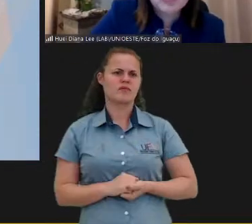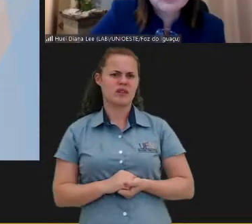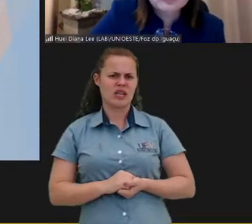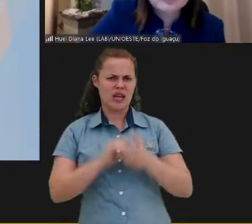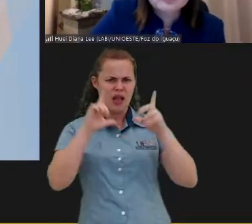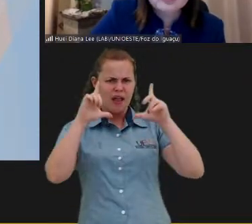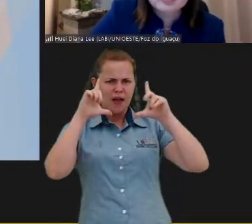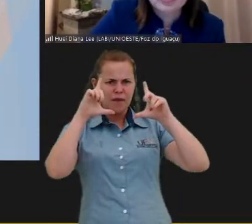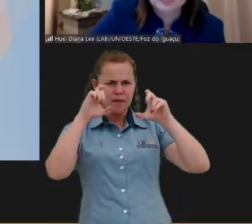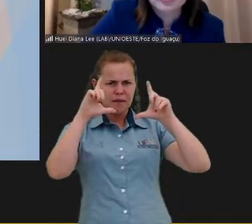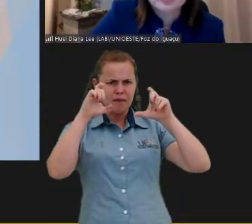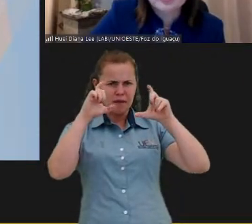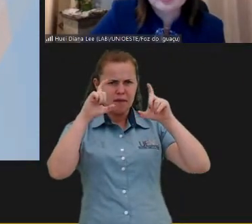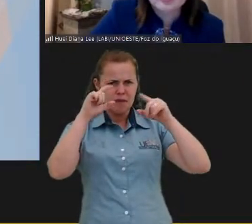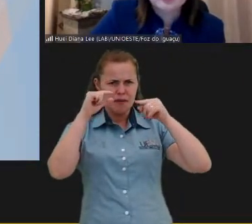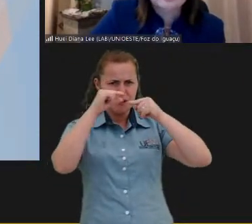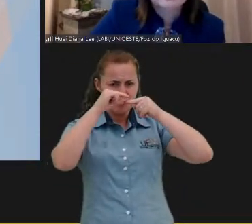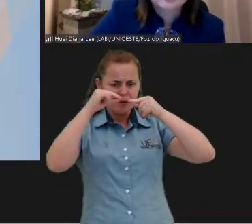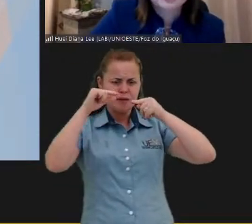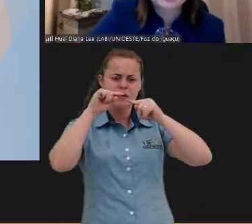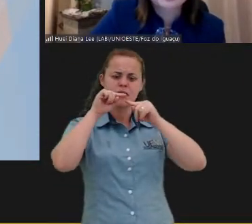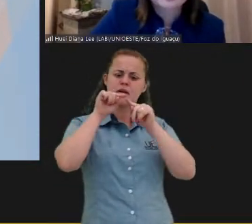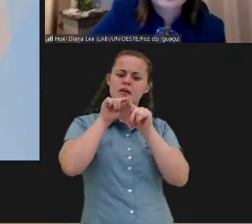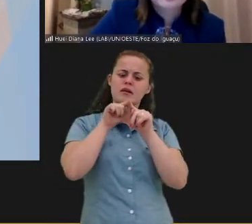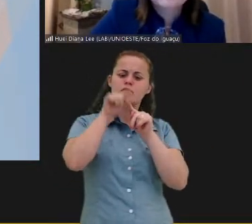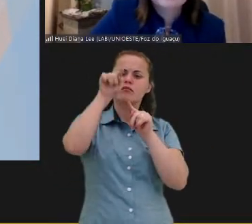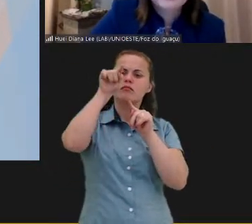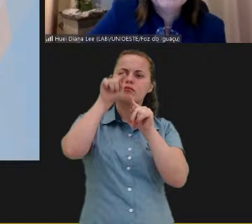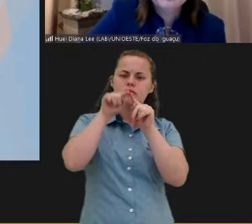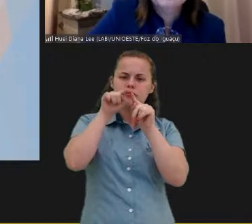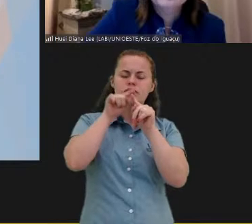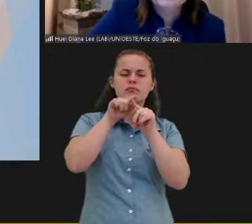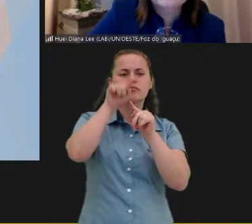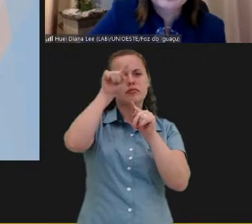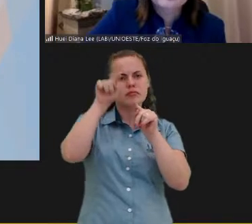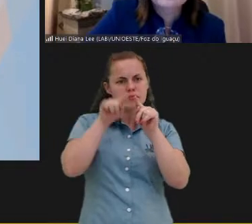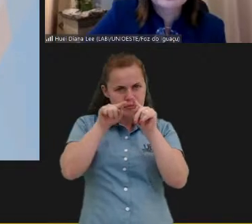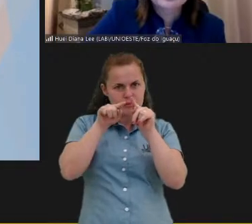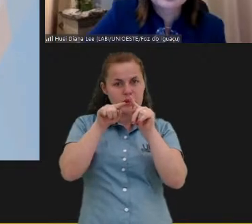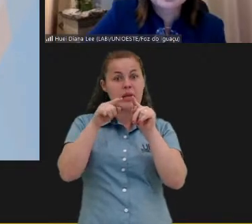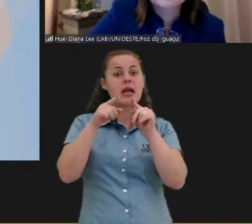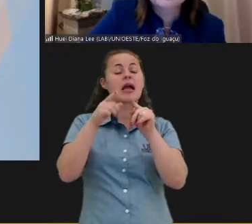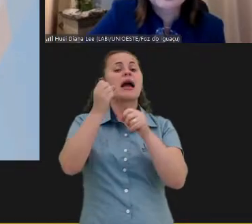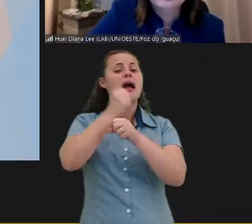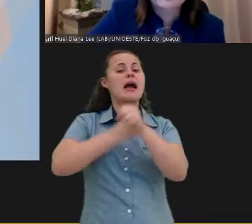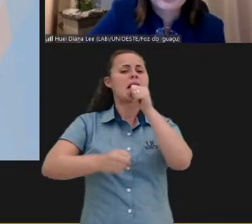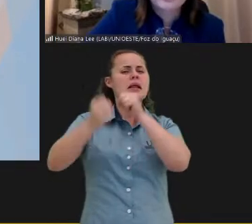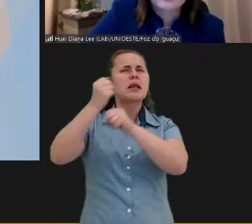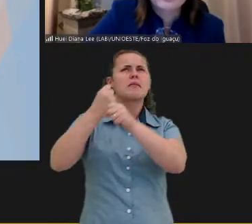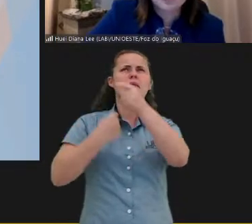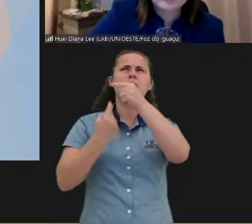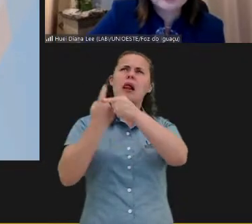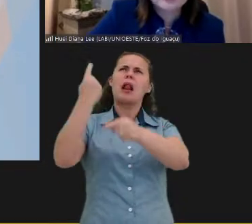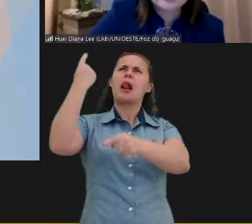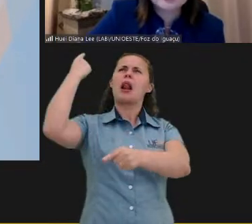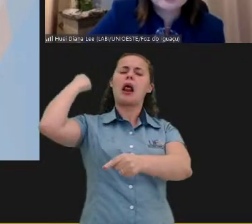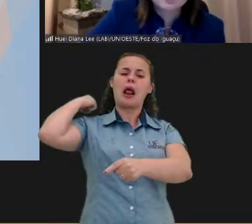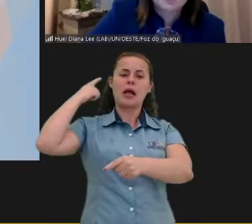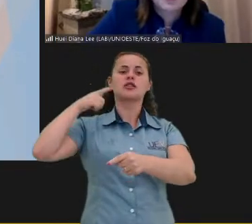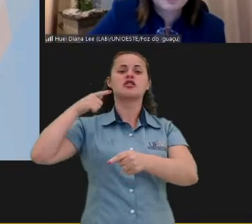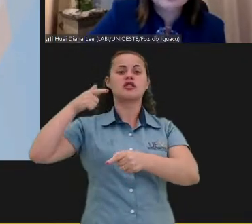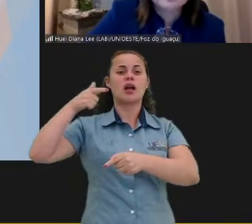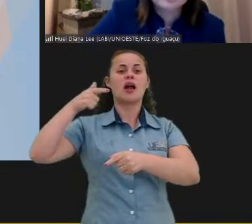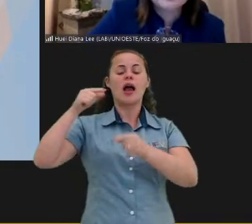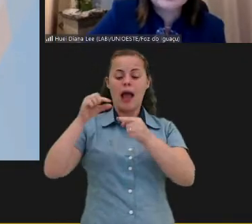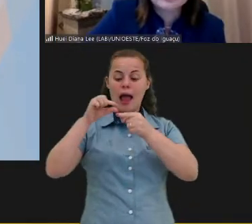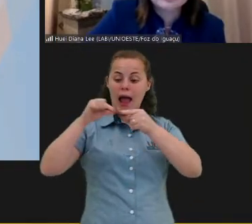são pontas das agulhas. Vejam, até bem pouco tempo atrás, o que nós tínhamos eram agulhas